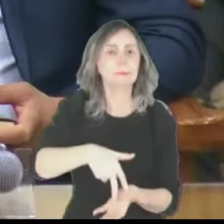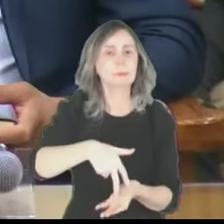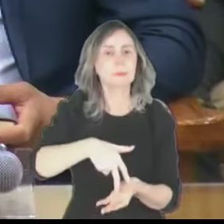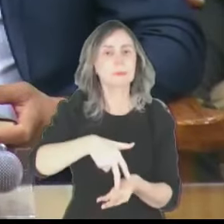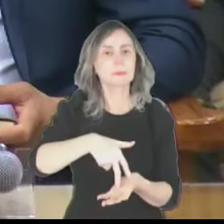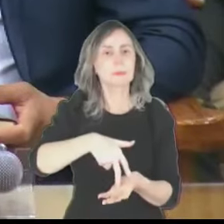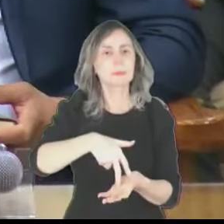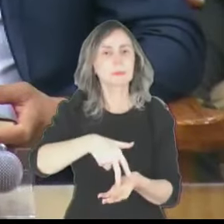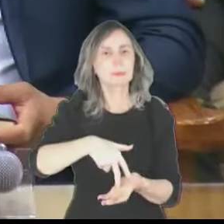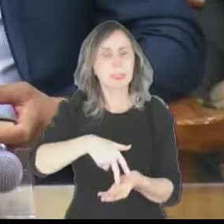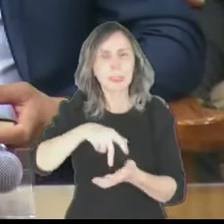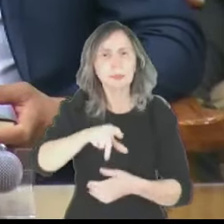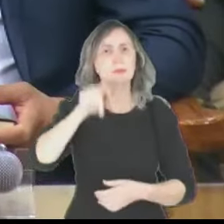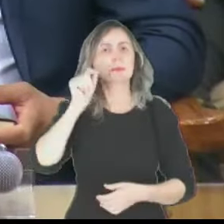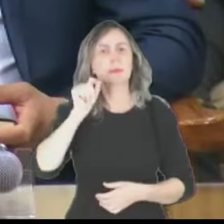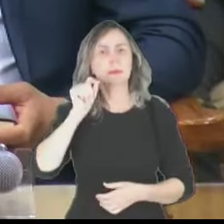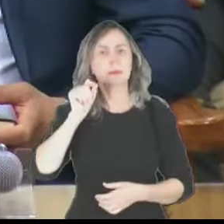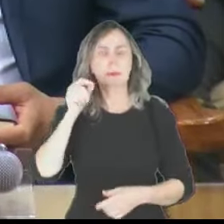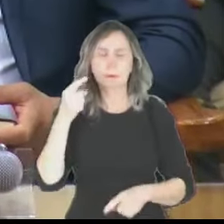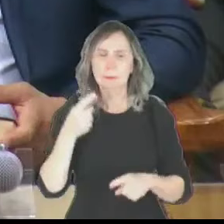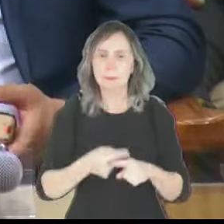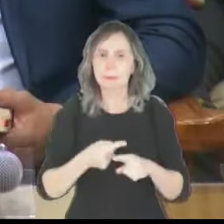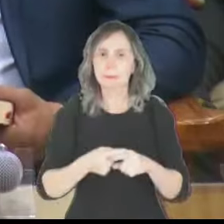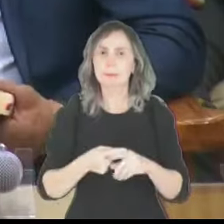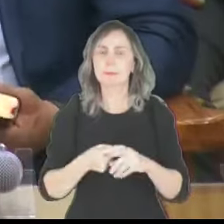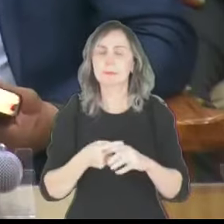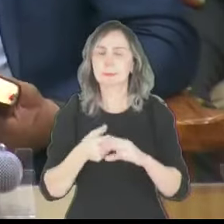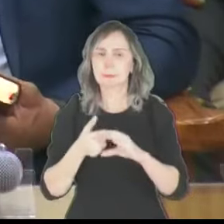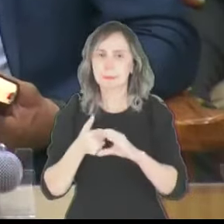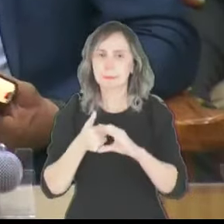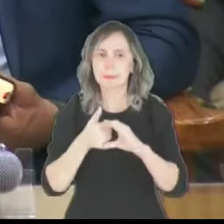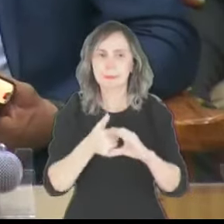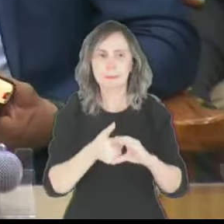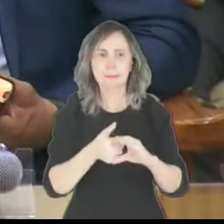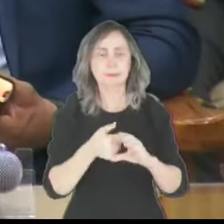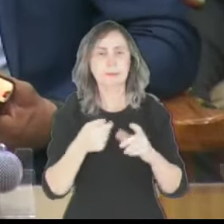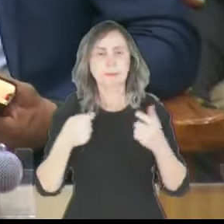Porque o cristianismo exige de cada um de nós